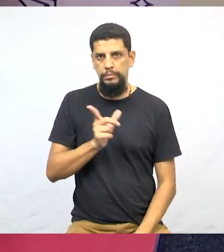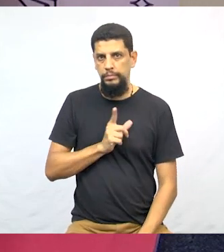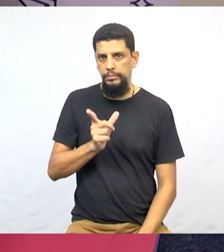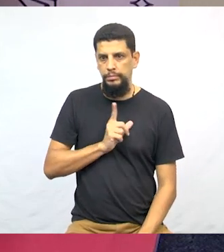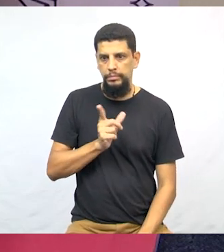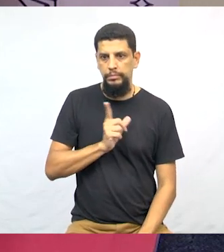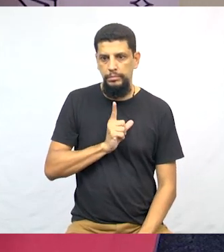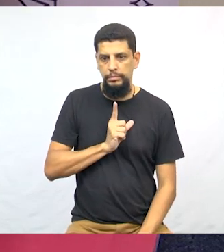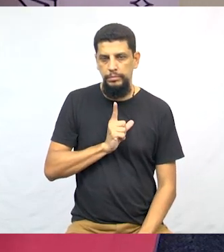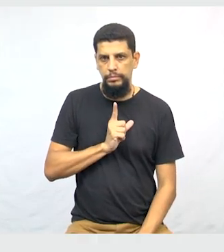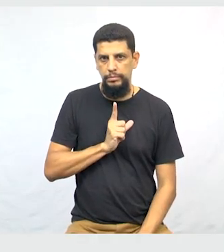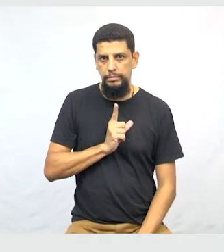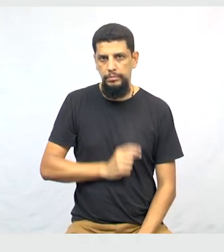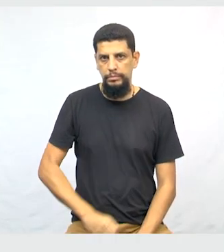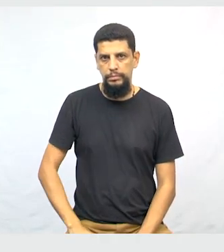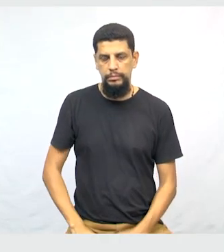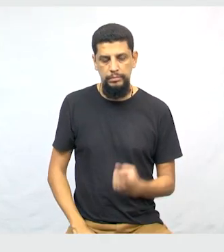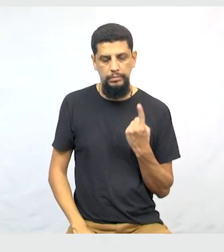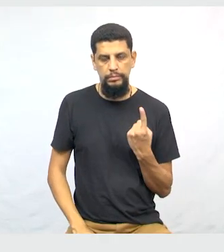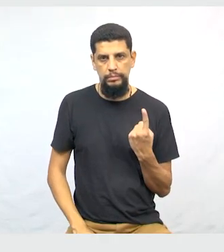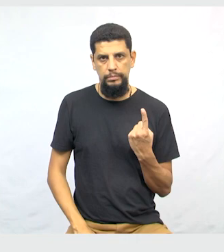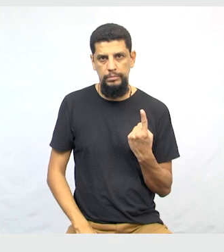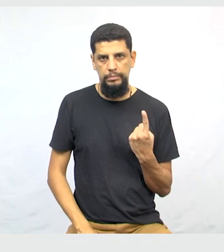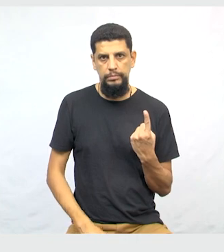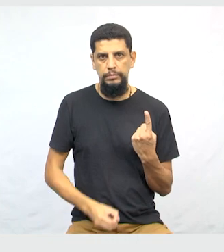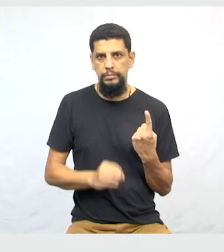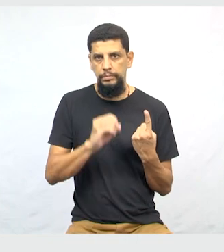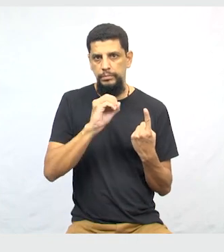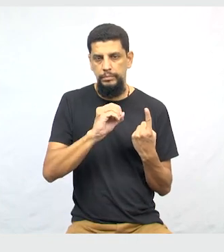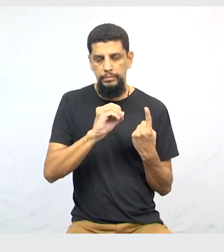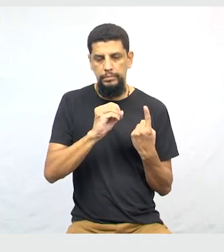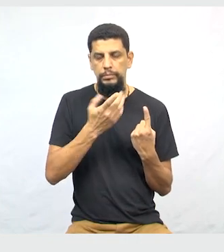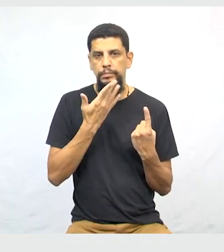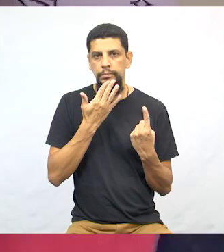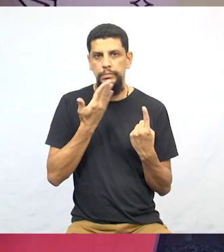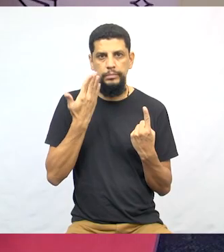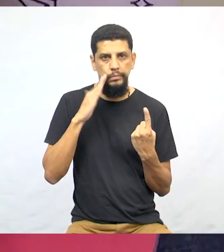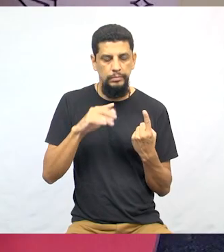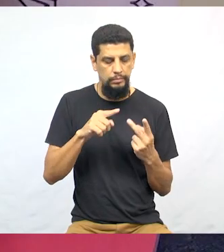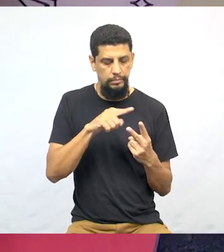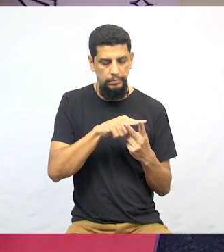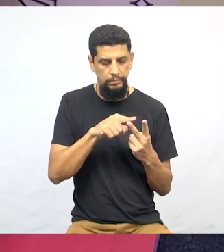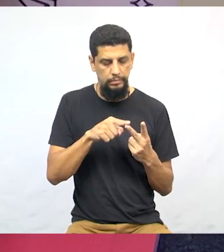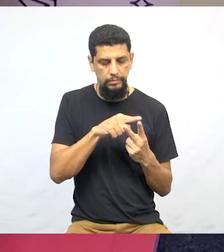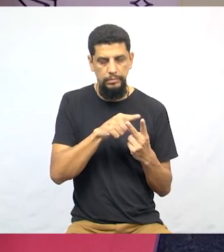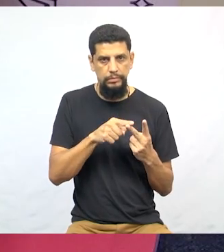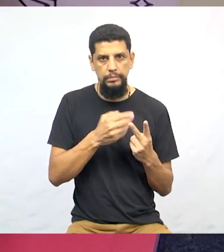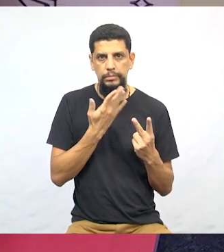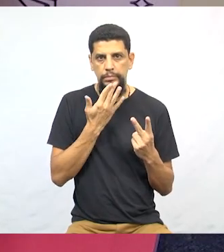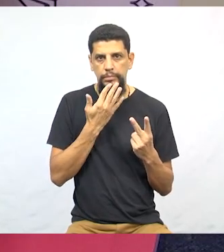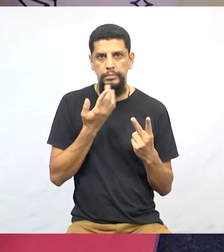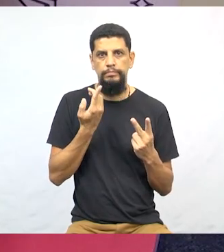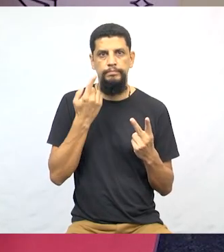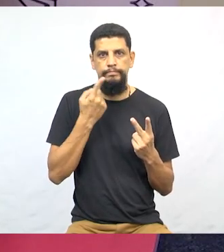nós temos lá uma bolinha azul e duas bolinhas